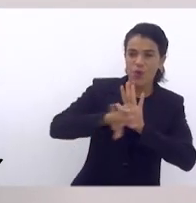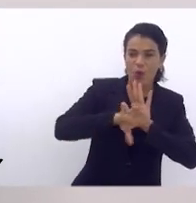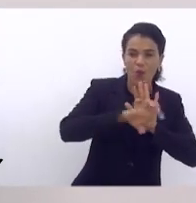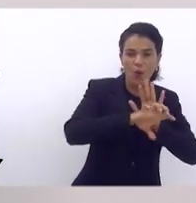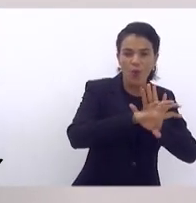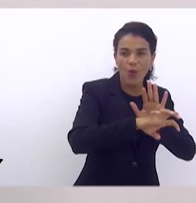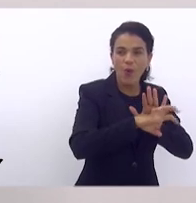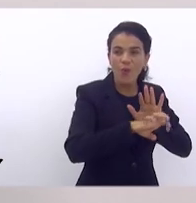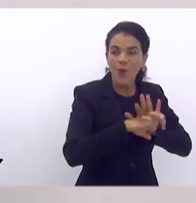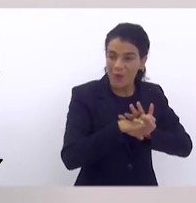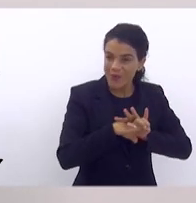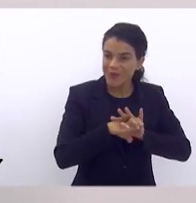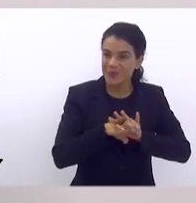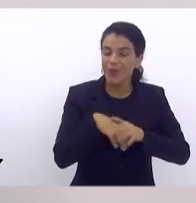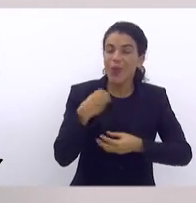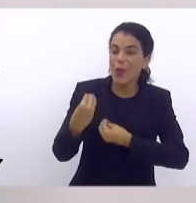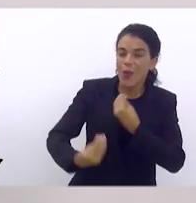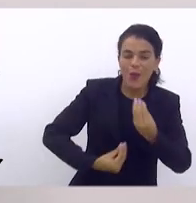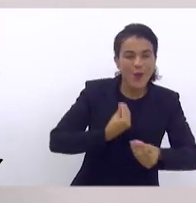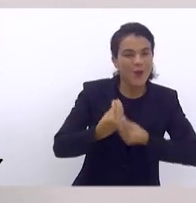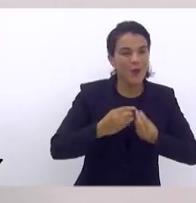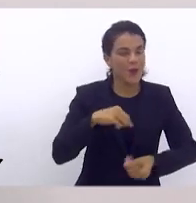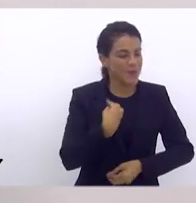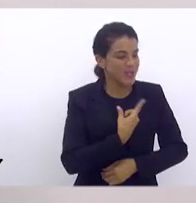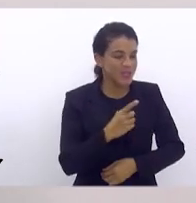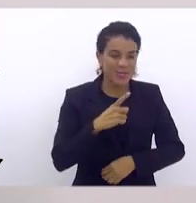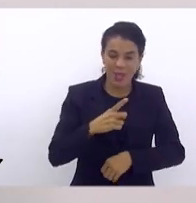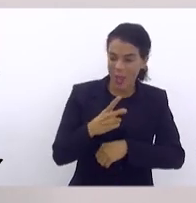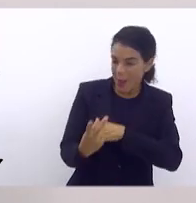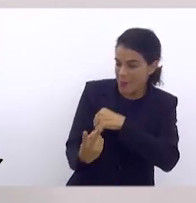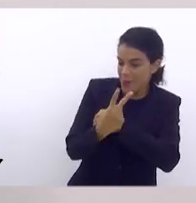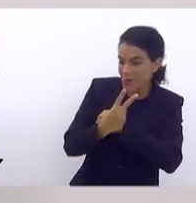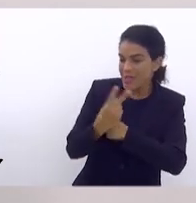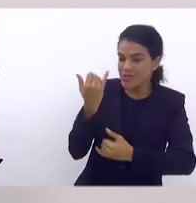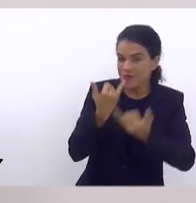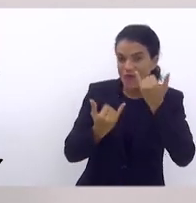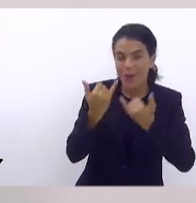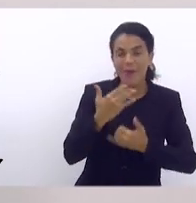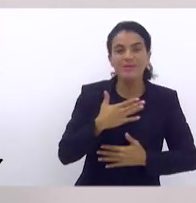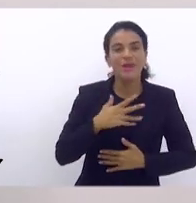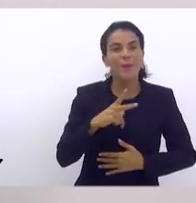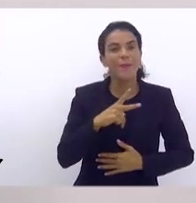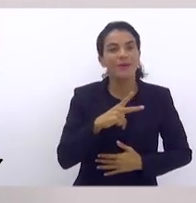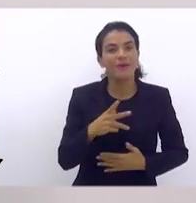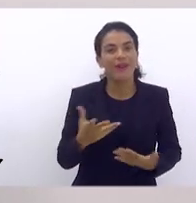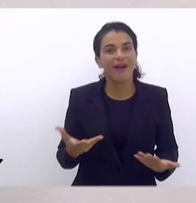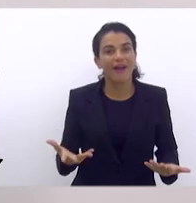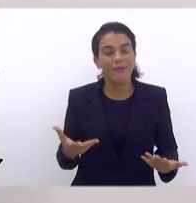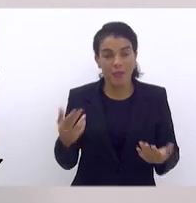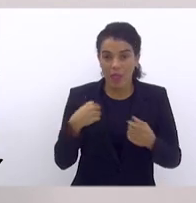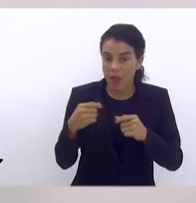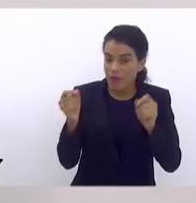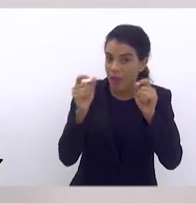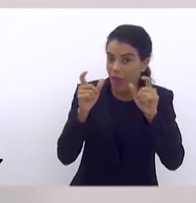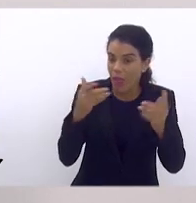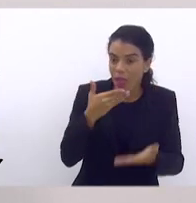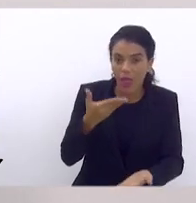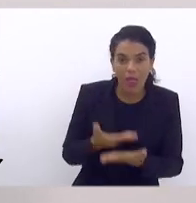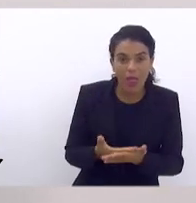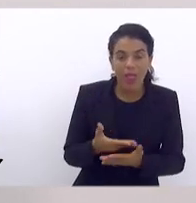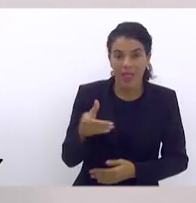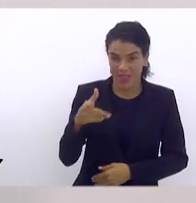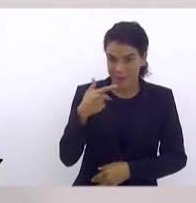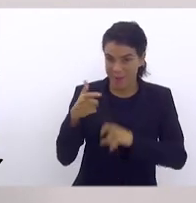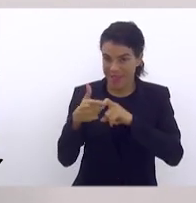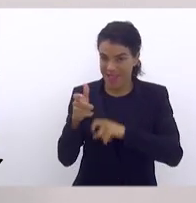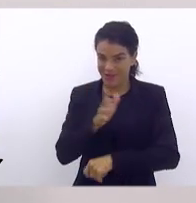e como é que a gente tem essa proteção desses dados eu fiquei surpreso que antes desse cardiologista